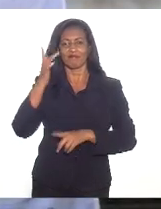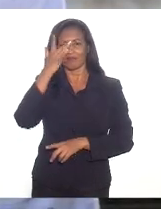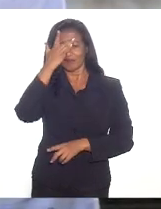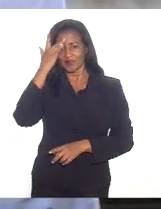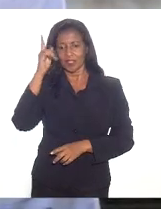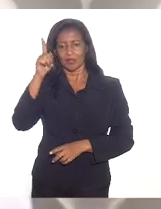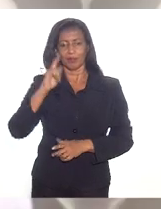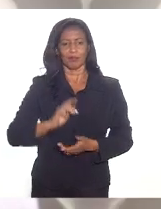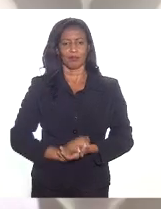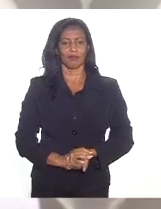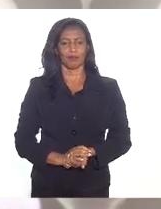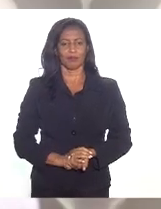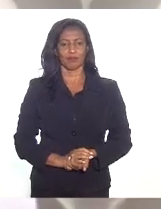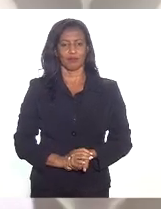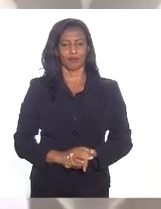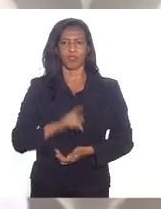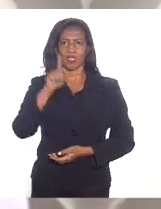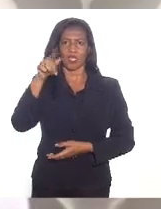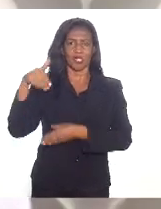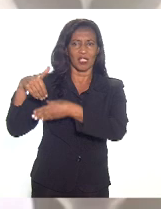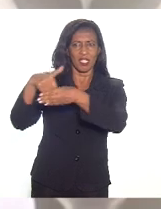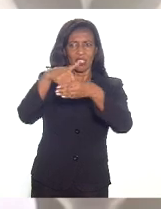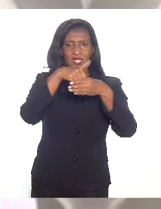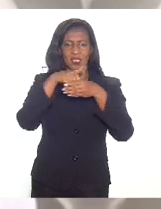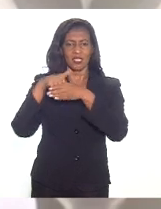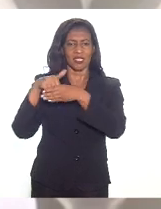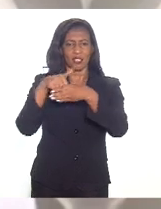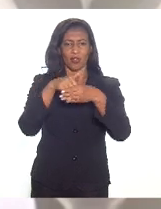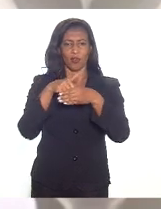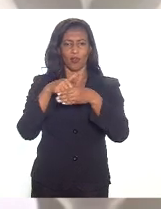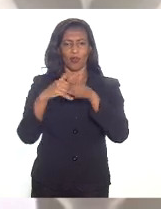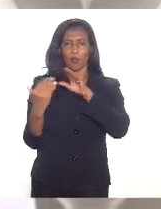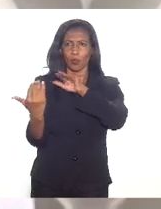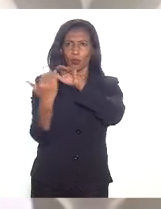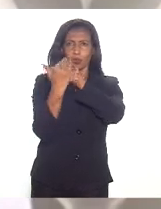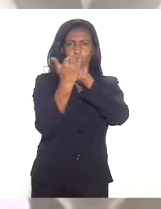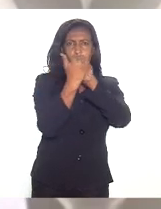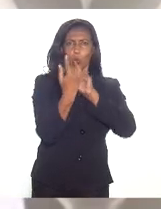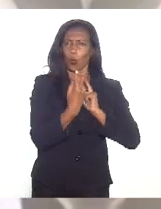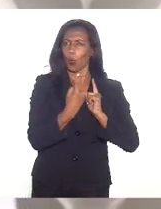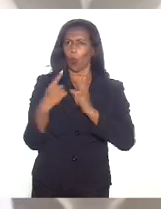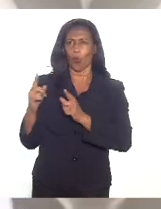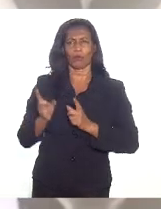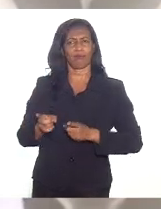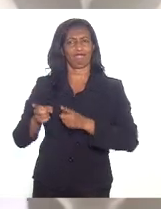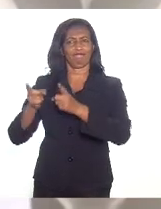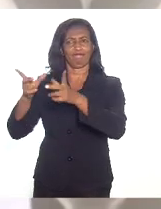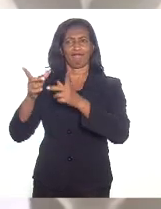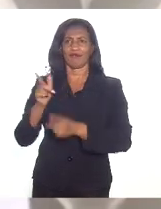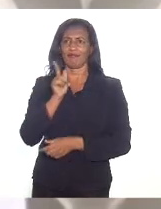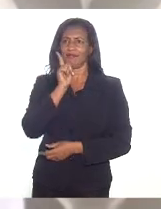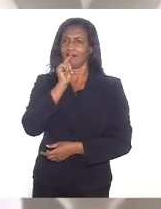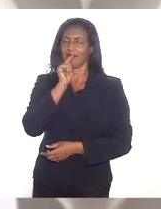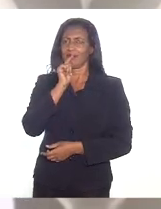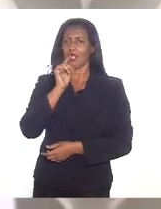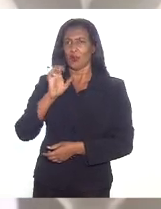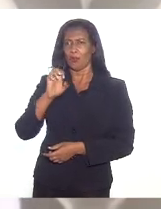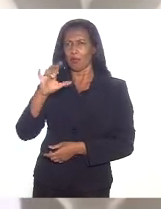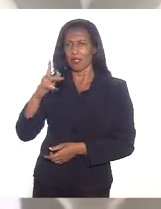do PDT. Esse é o voto do PDT contra a privatização por uma CEDAE